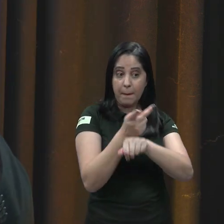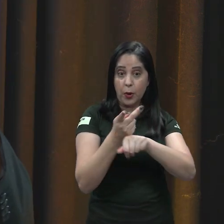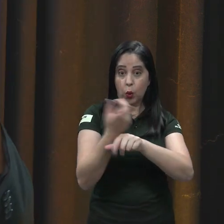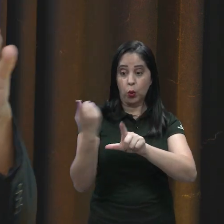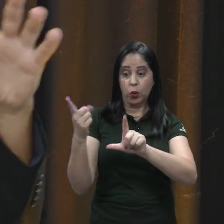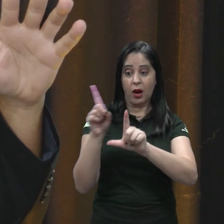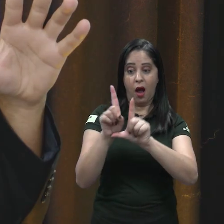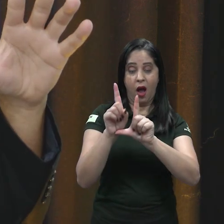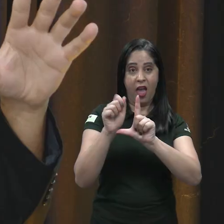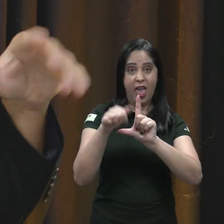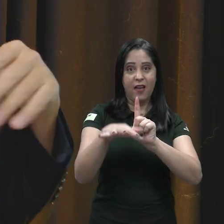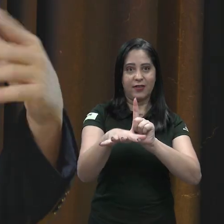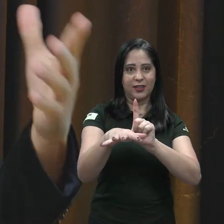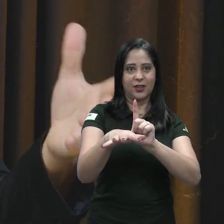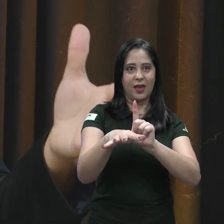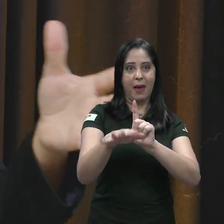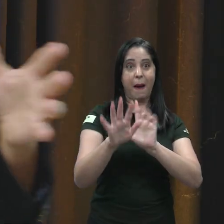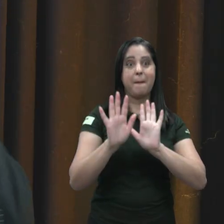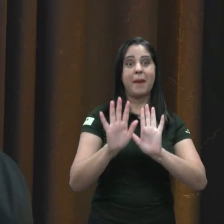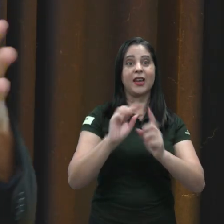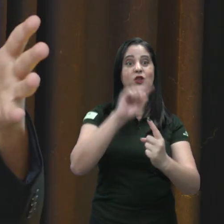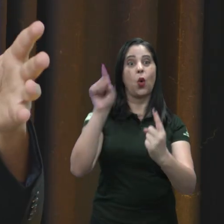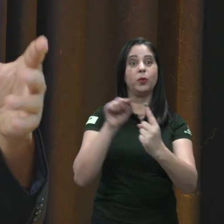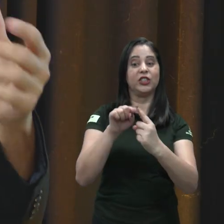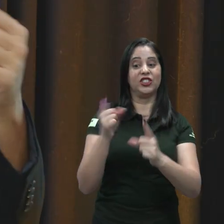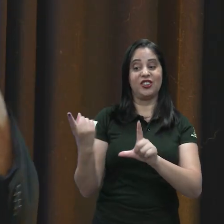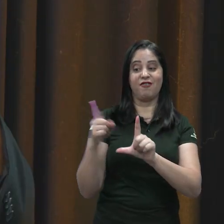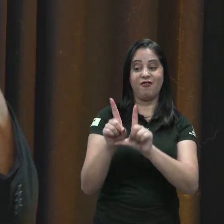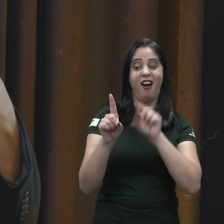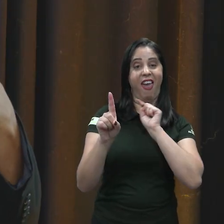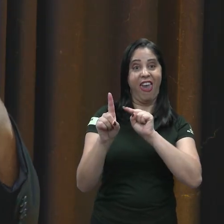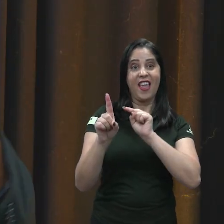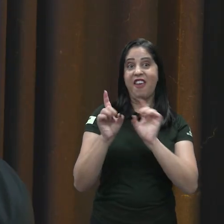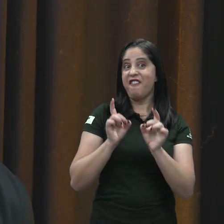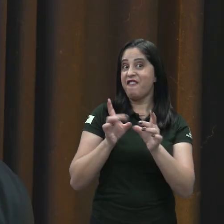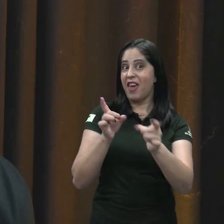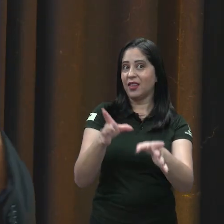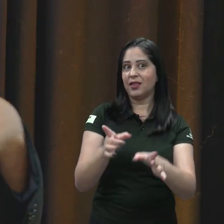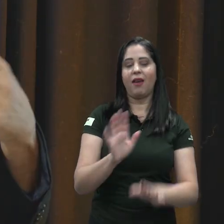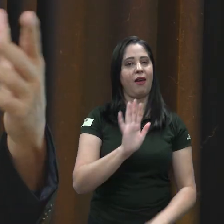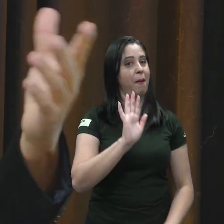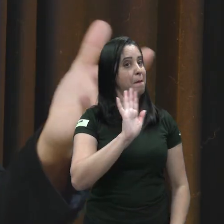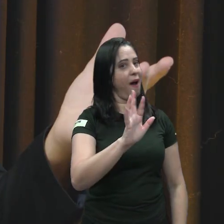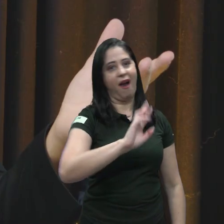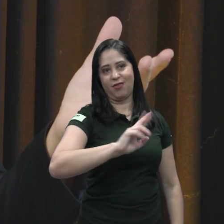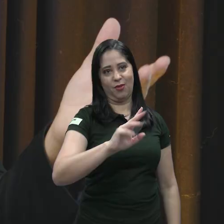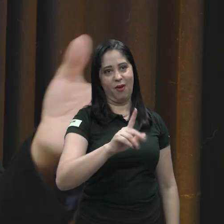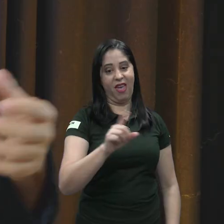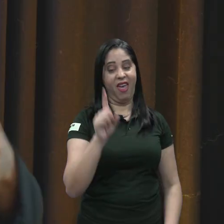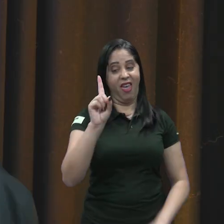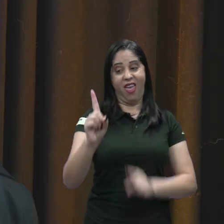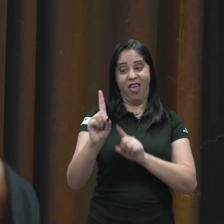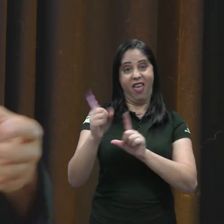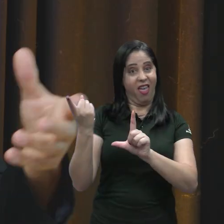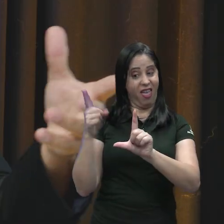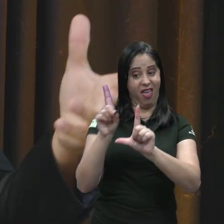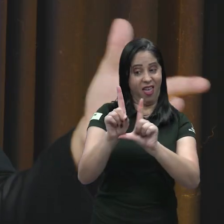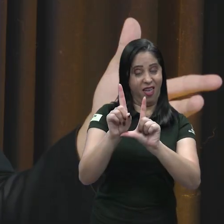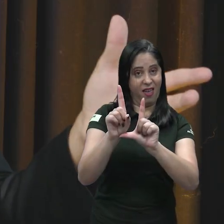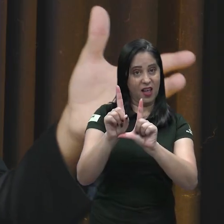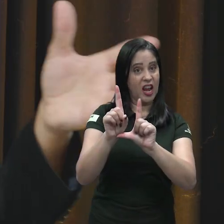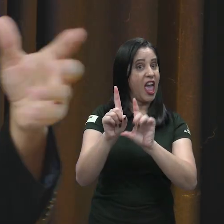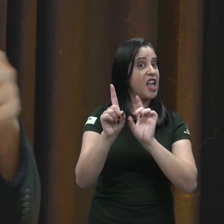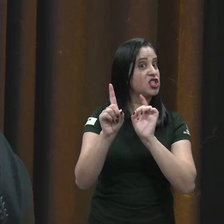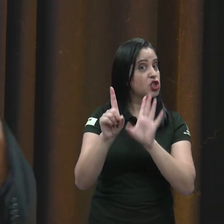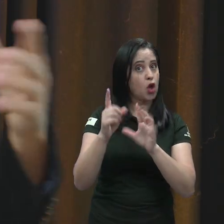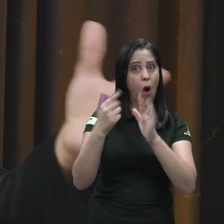acaba buscando um vendedor, e não é esse o caso. O influenciador, ele traz o quê? A exposição do produto, né? A